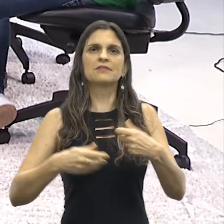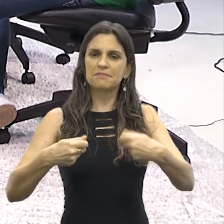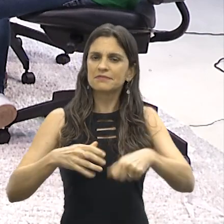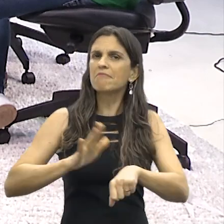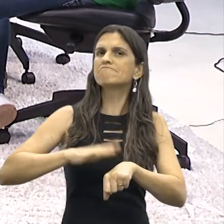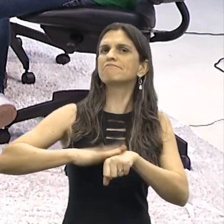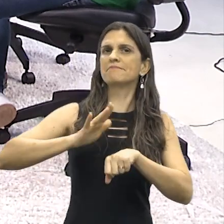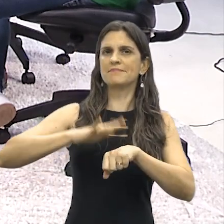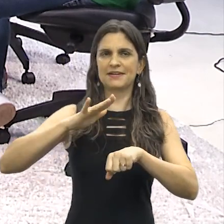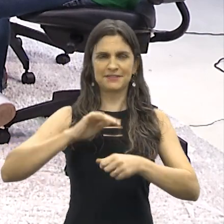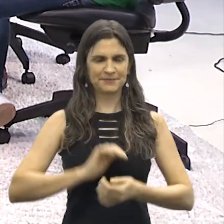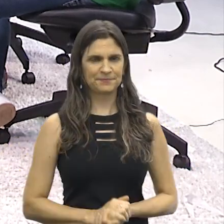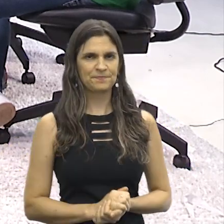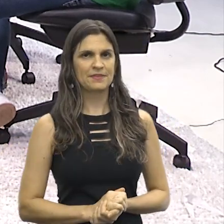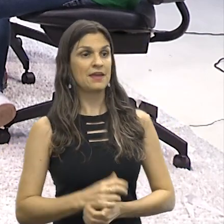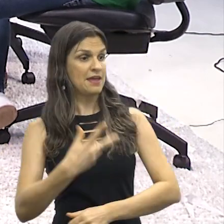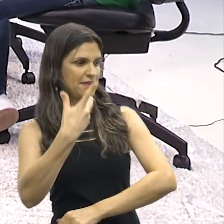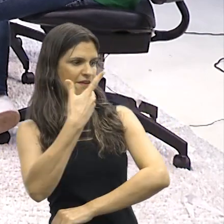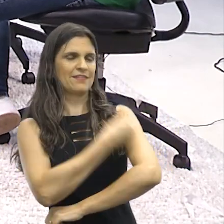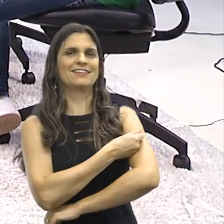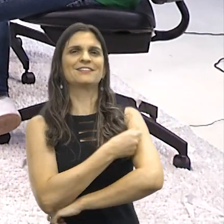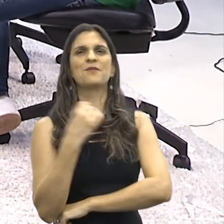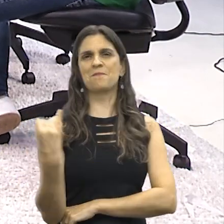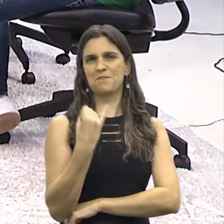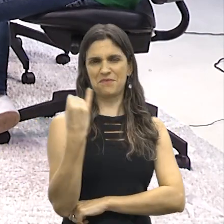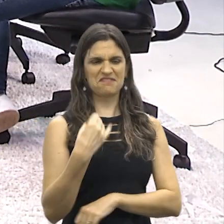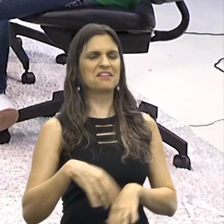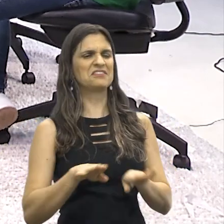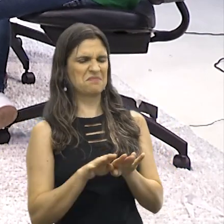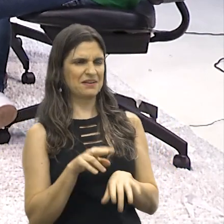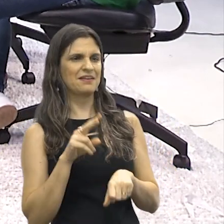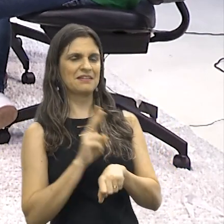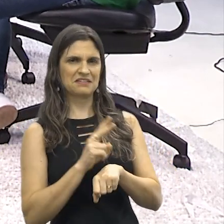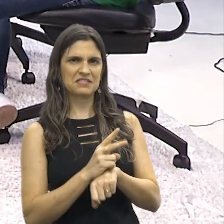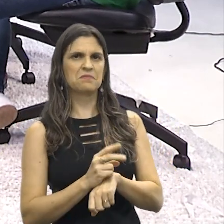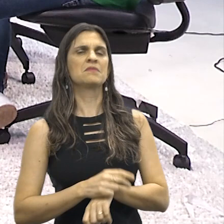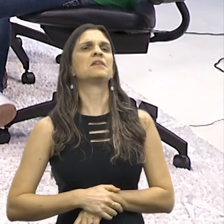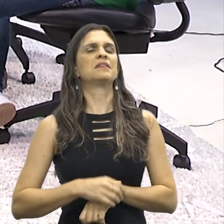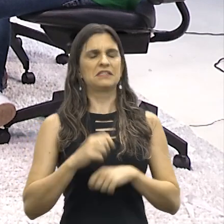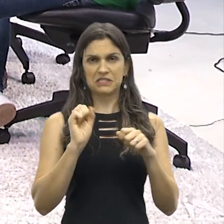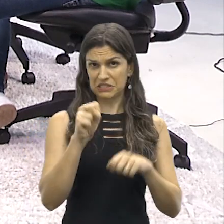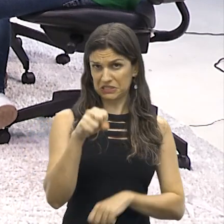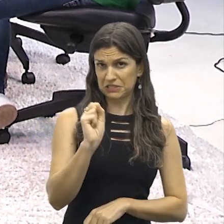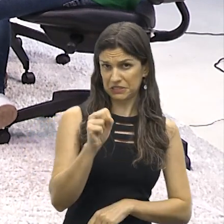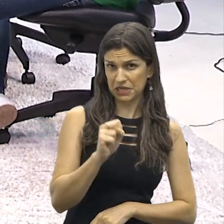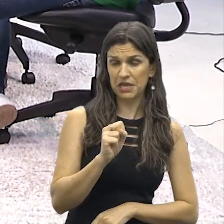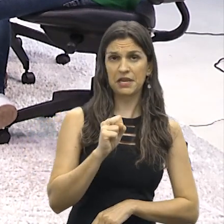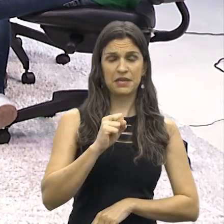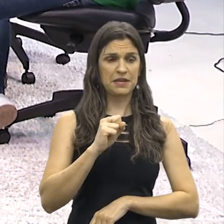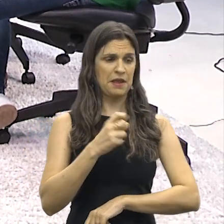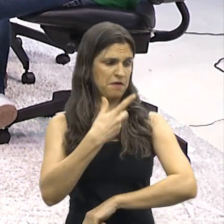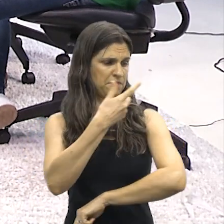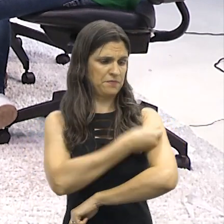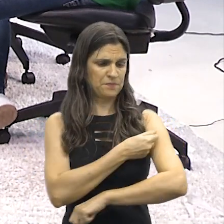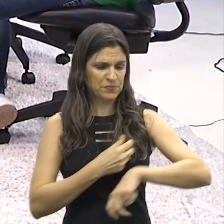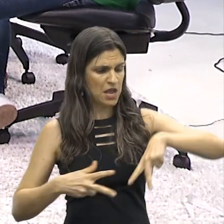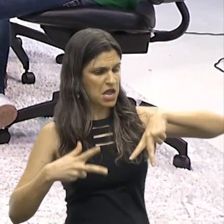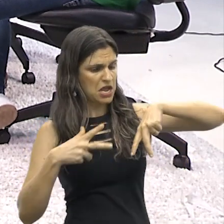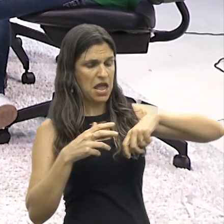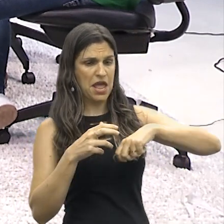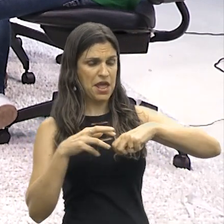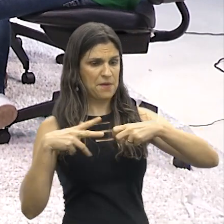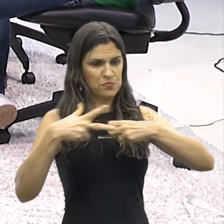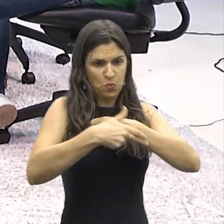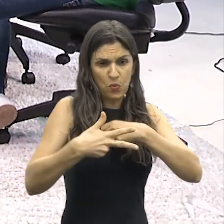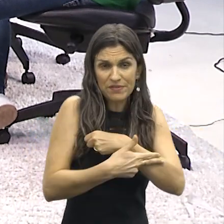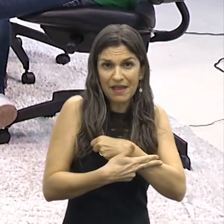feito. Fora essa questão mesmo da vacinação, tem que ter todo esse cuidado. Castração, né? Vacinação e aquelas consultas de